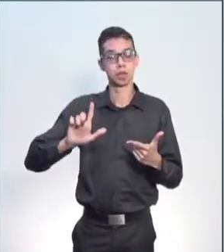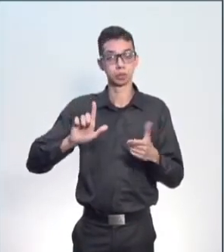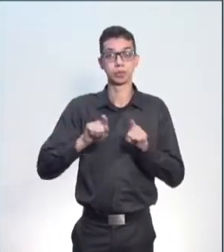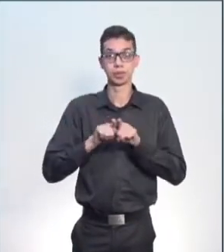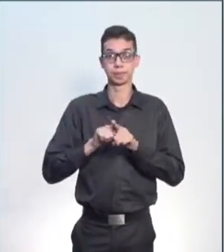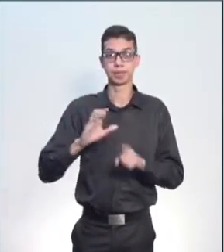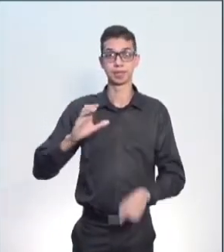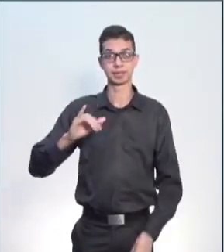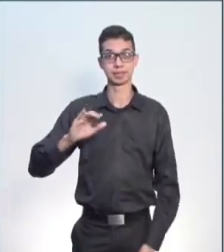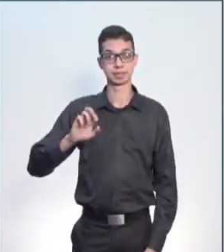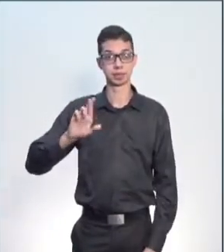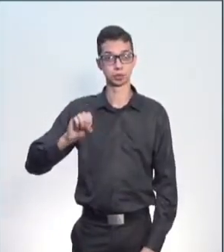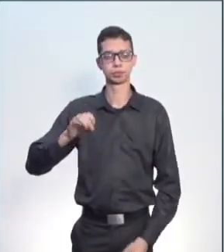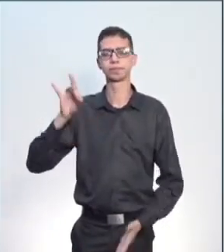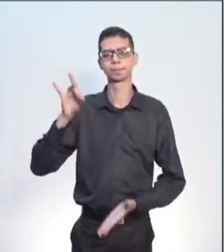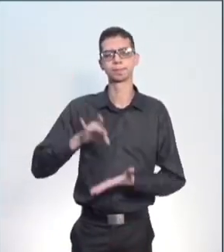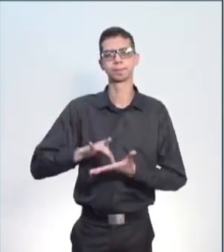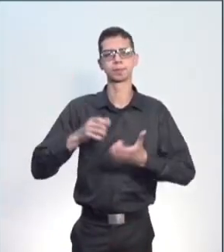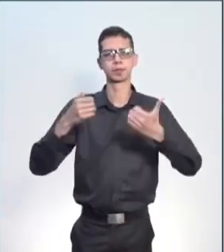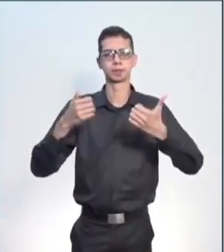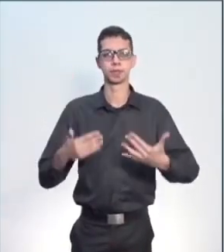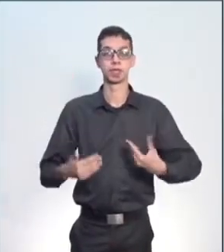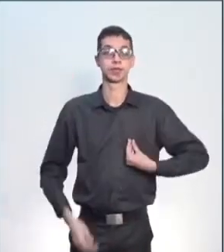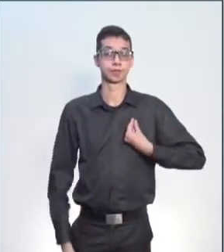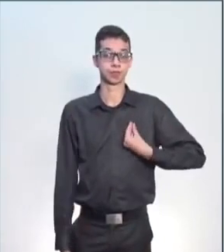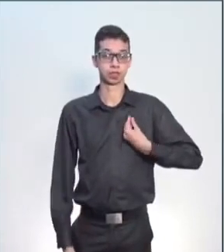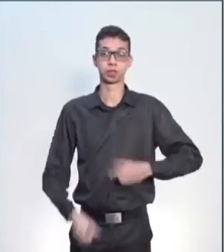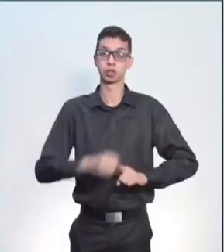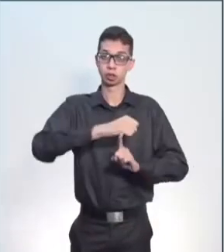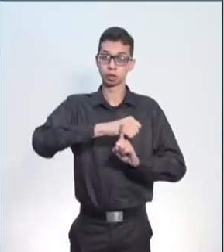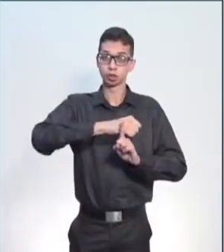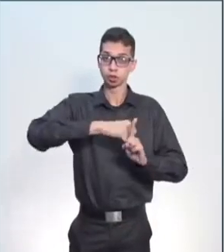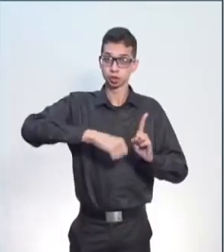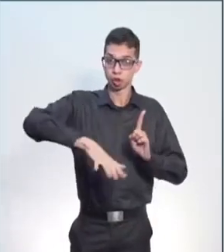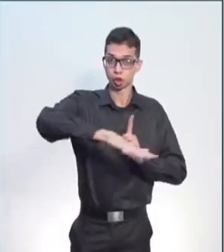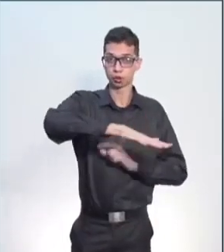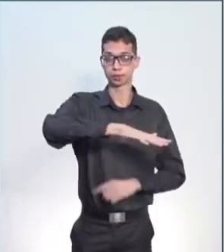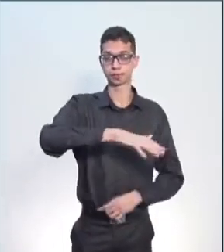elemento fundamental, que é o viver em sociedade,